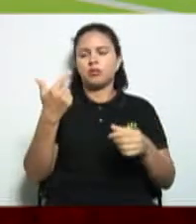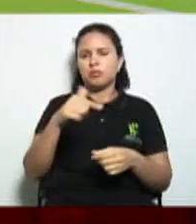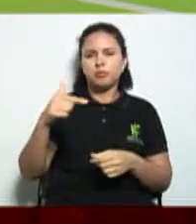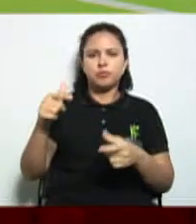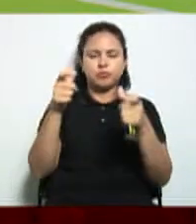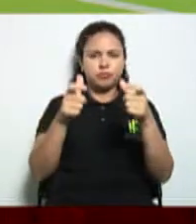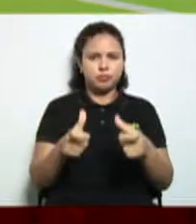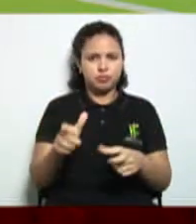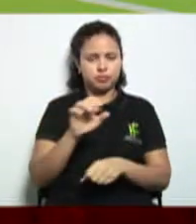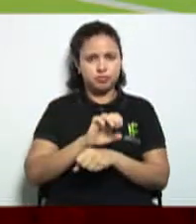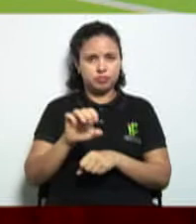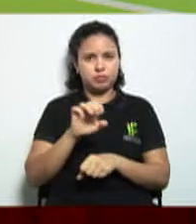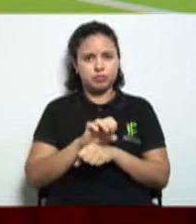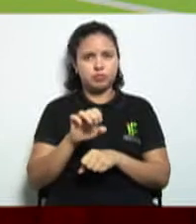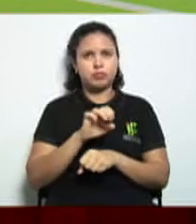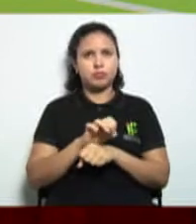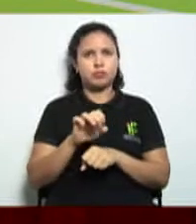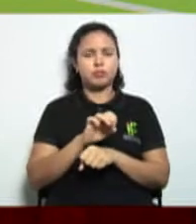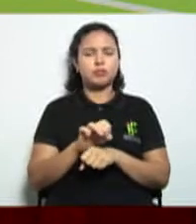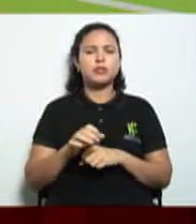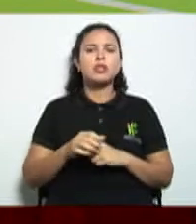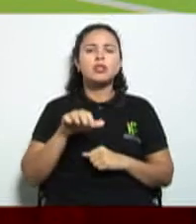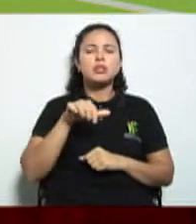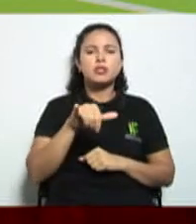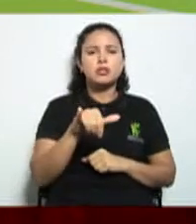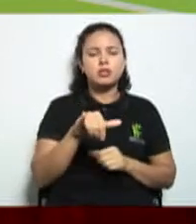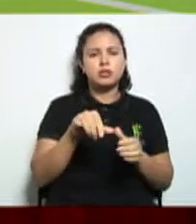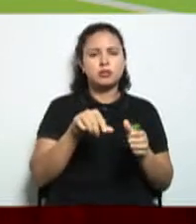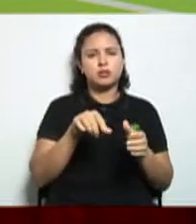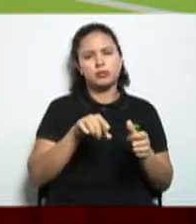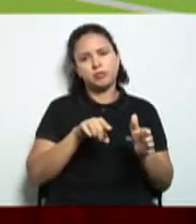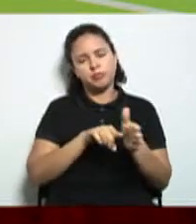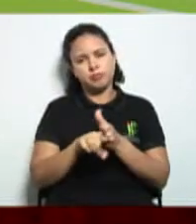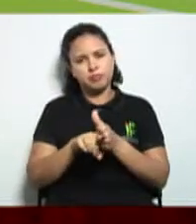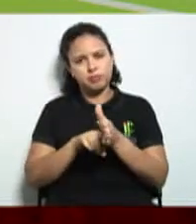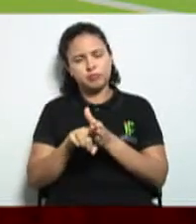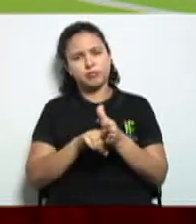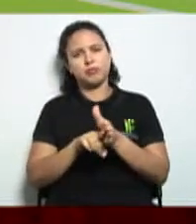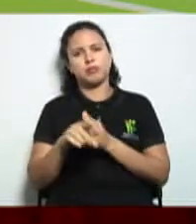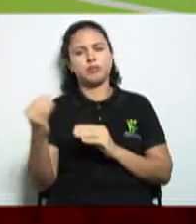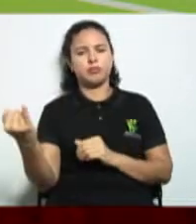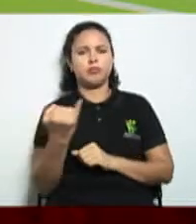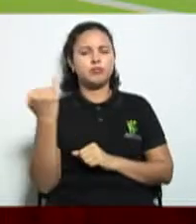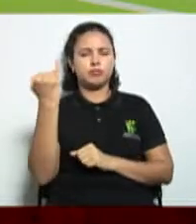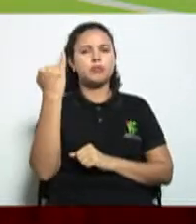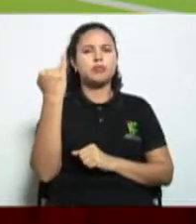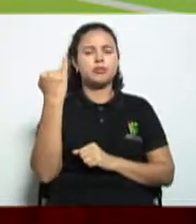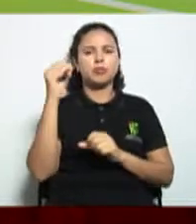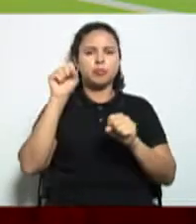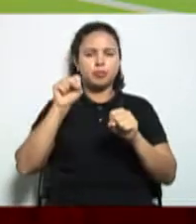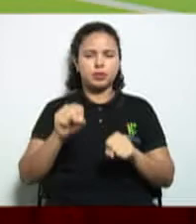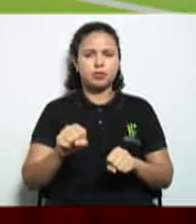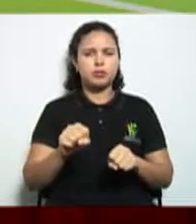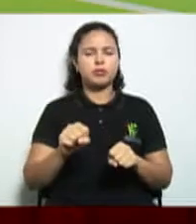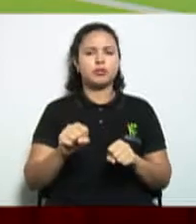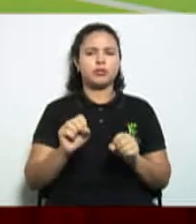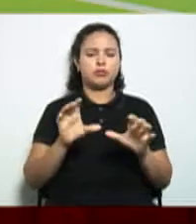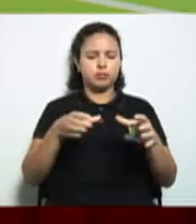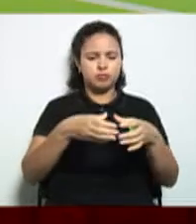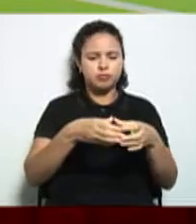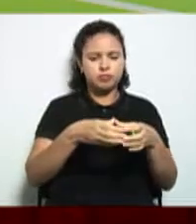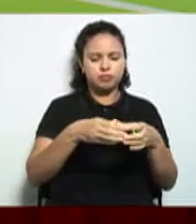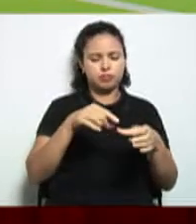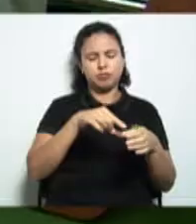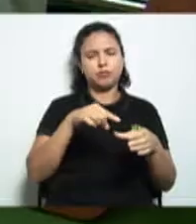estagiar. E se a sua pesquisa tiver a relevância, tiver uma certa relevância, pode a comissão